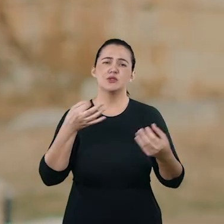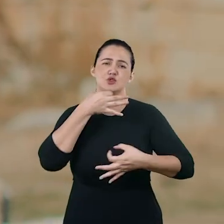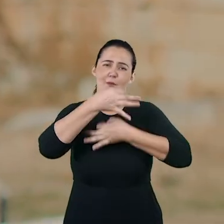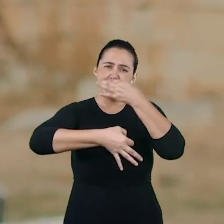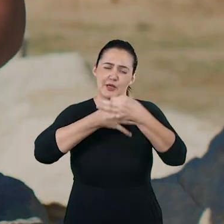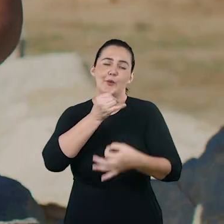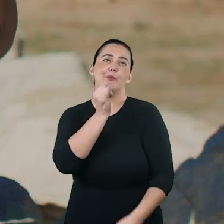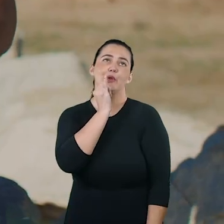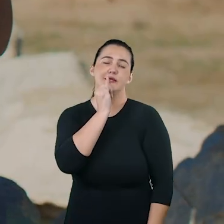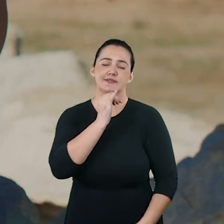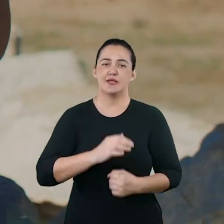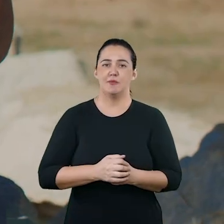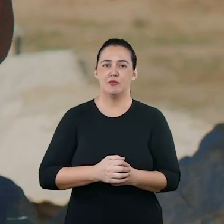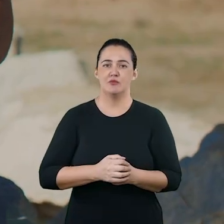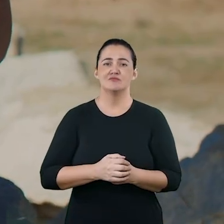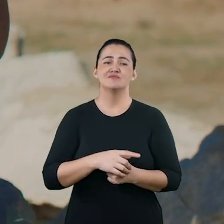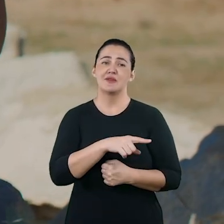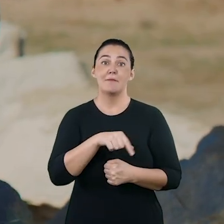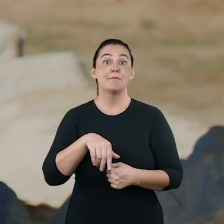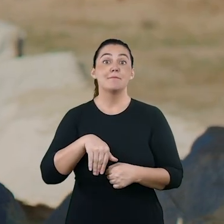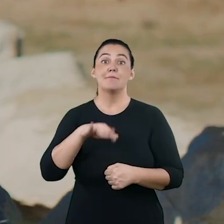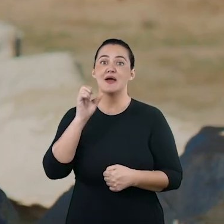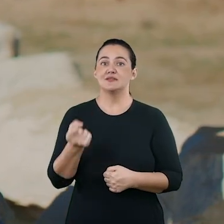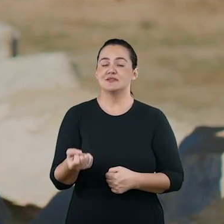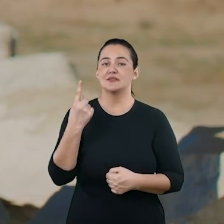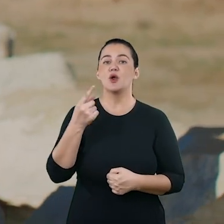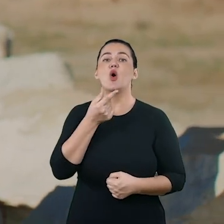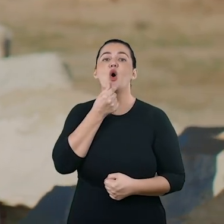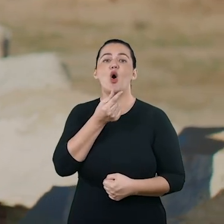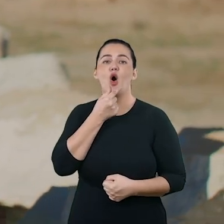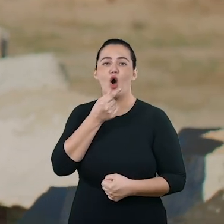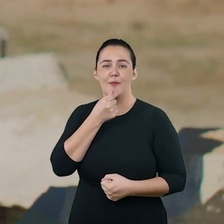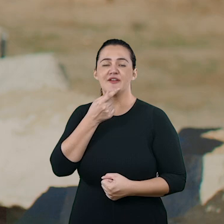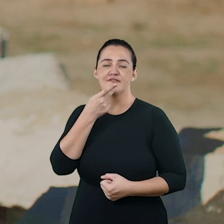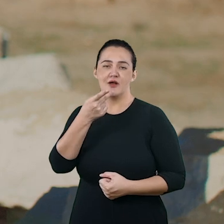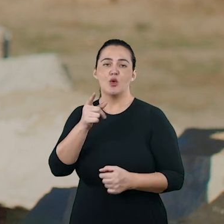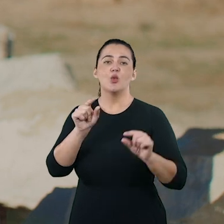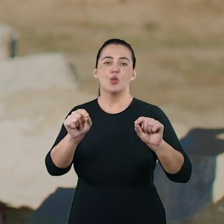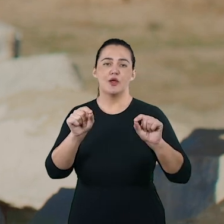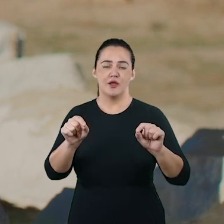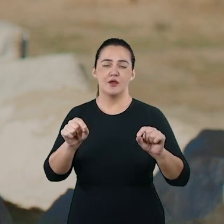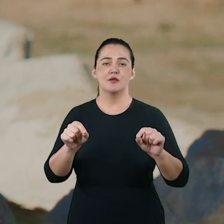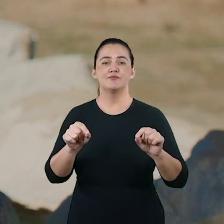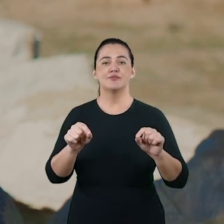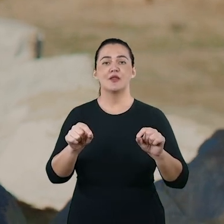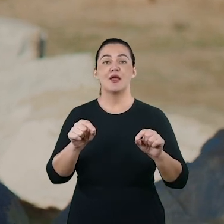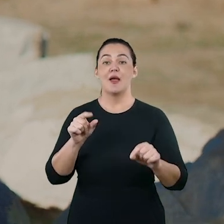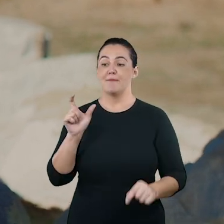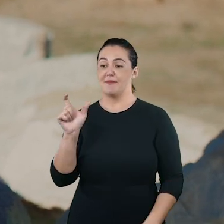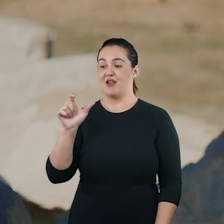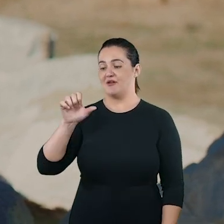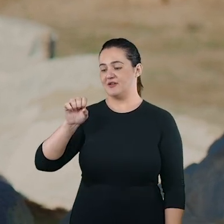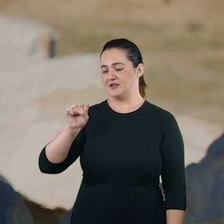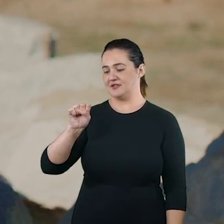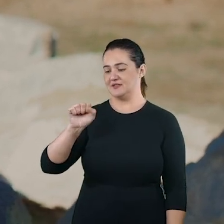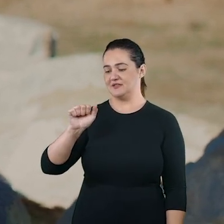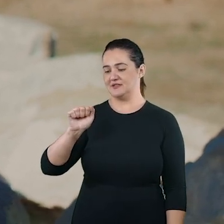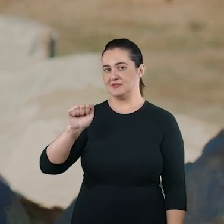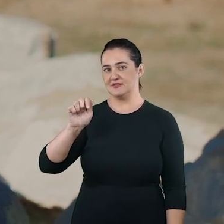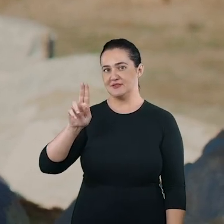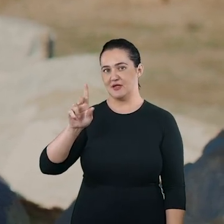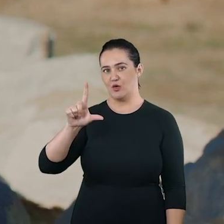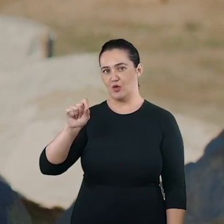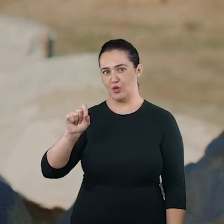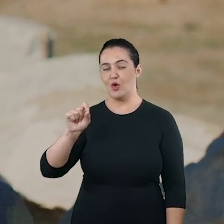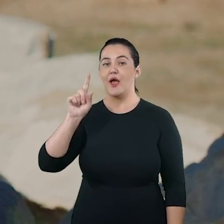Por exemplo, talvez a mais inusitada foi um comentarista bíblico que disse que a palavra Saulo, que em hebraico